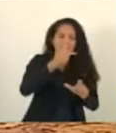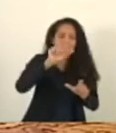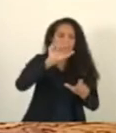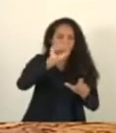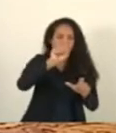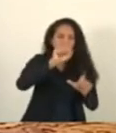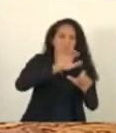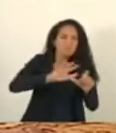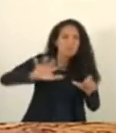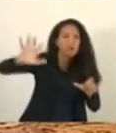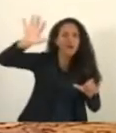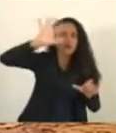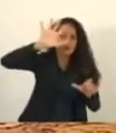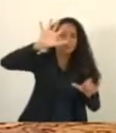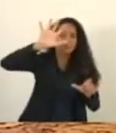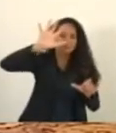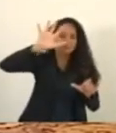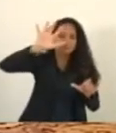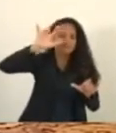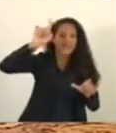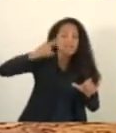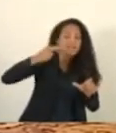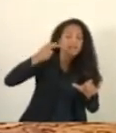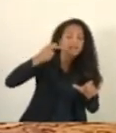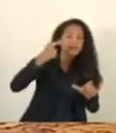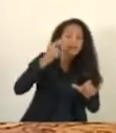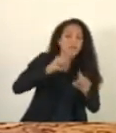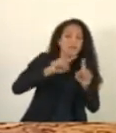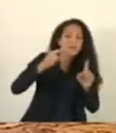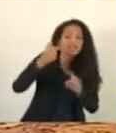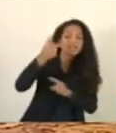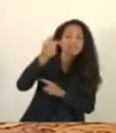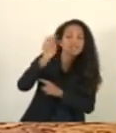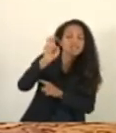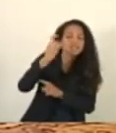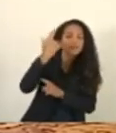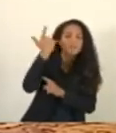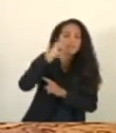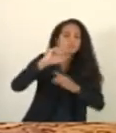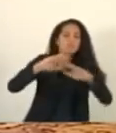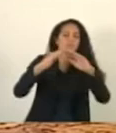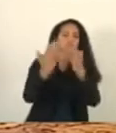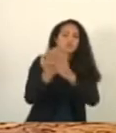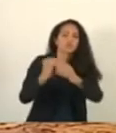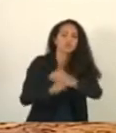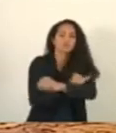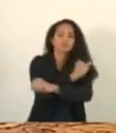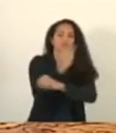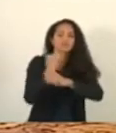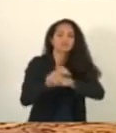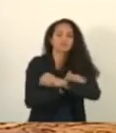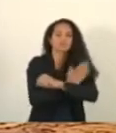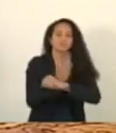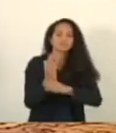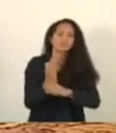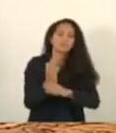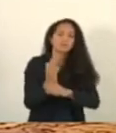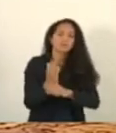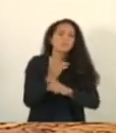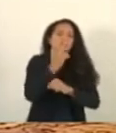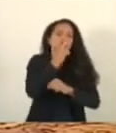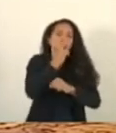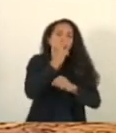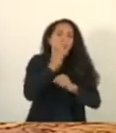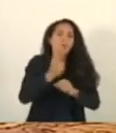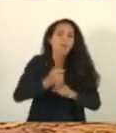75 municípios serão alcançados pela escola de tempo integral. Basicamente, todo o território do estado